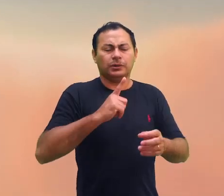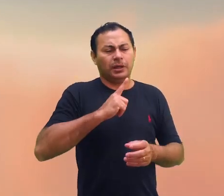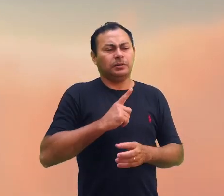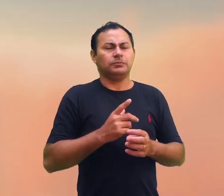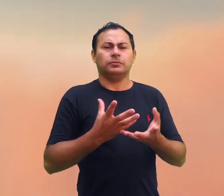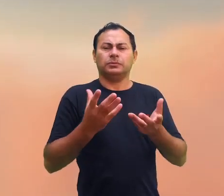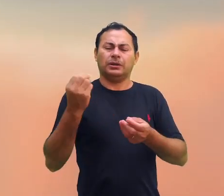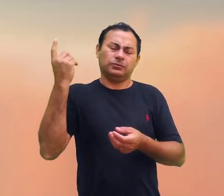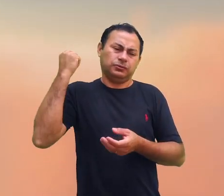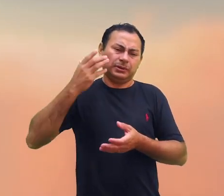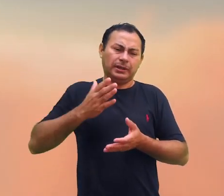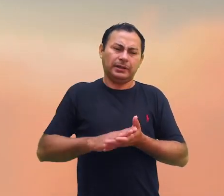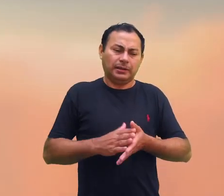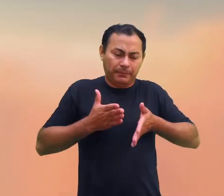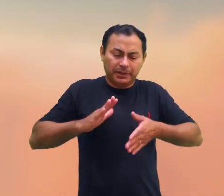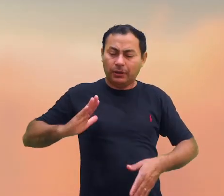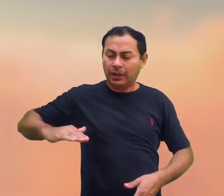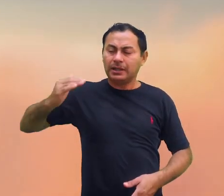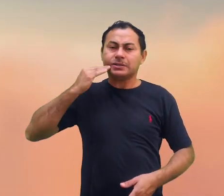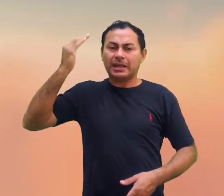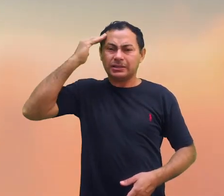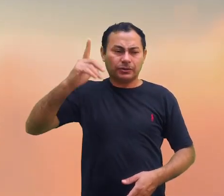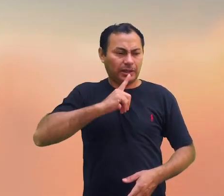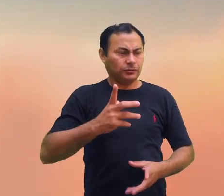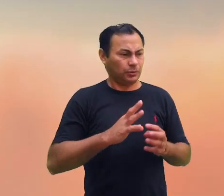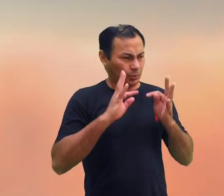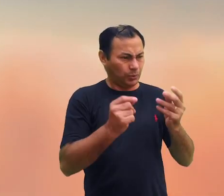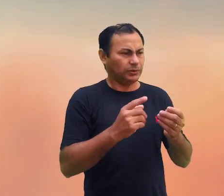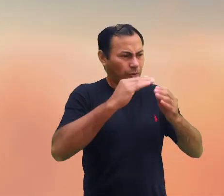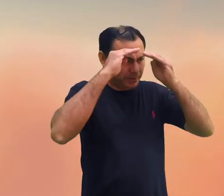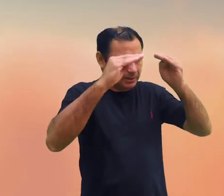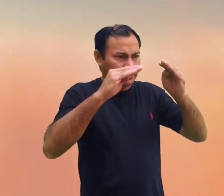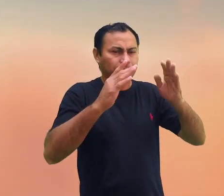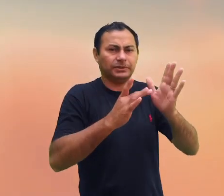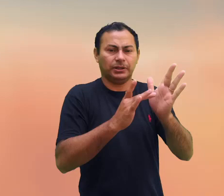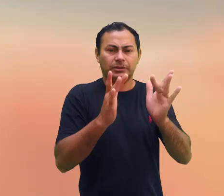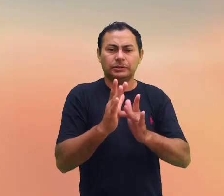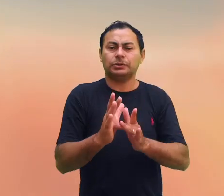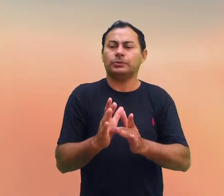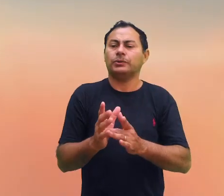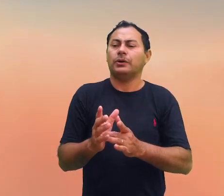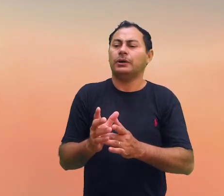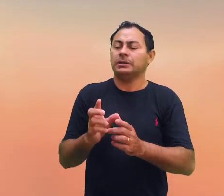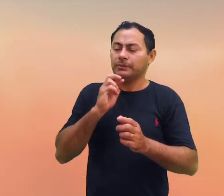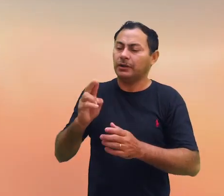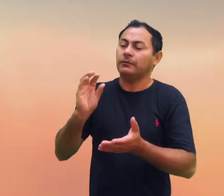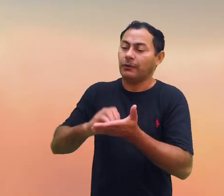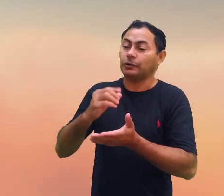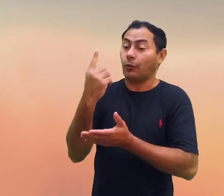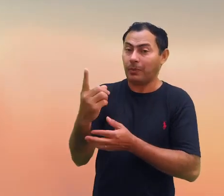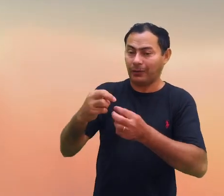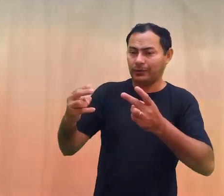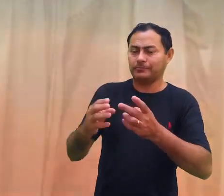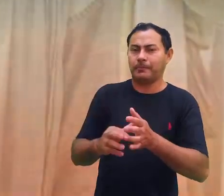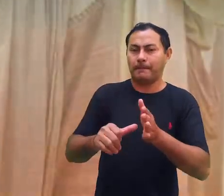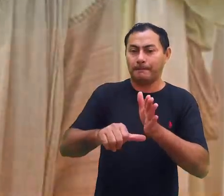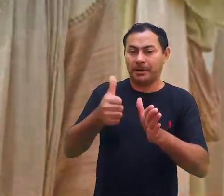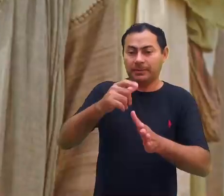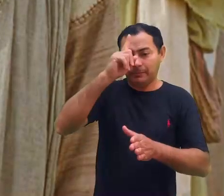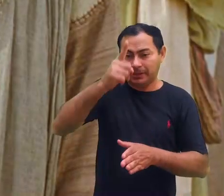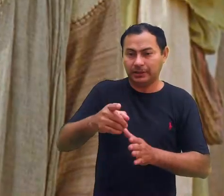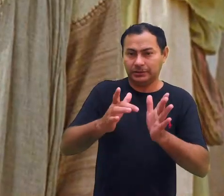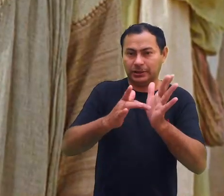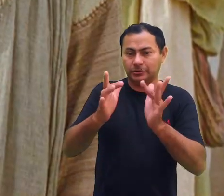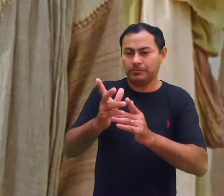tudo isso eu tenho obedecido desde a minha adolescência. Então Jesus respondeu: Falta-lhe uma coisa. Os